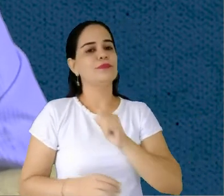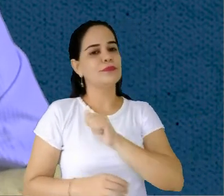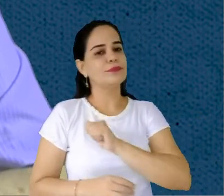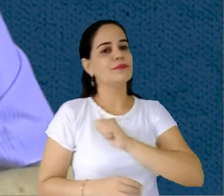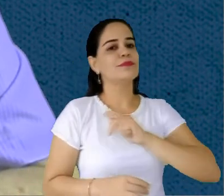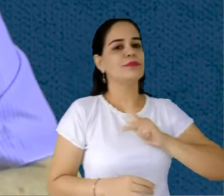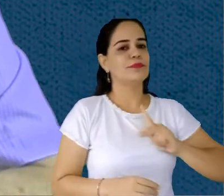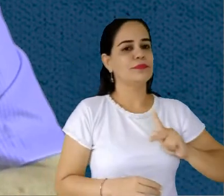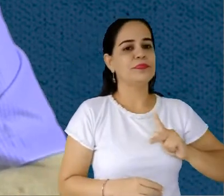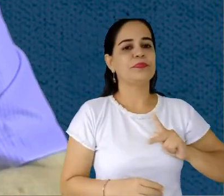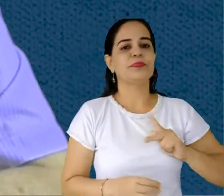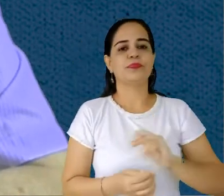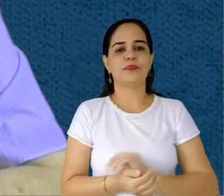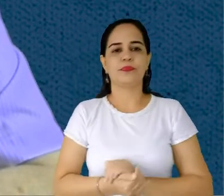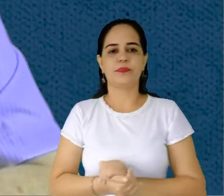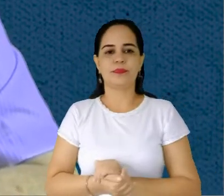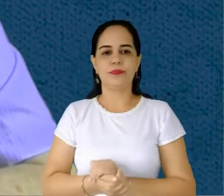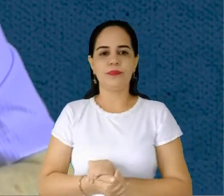Evangelista.